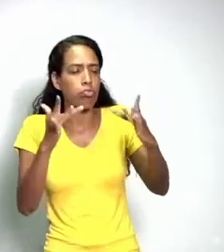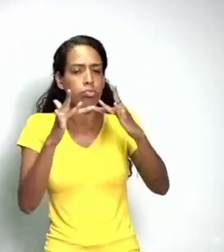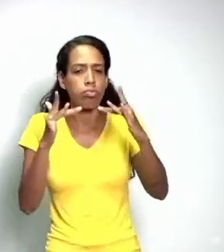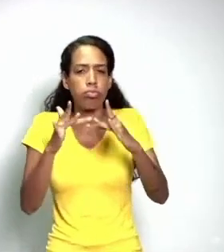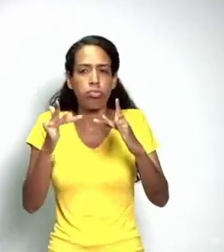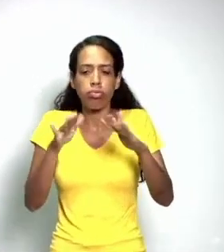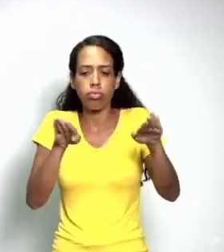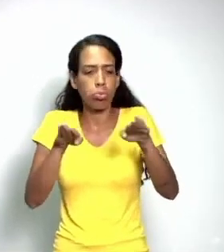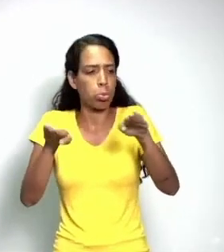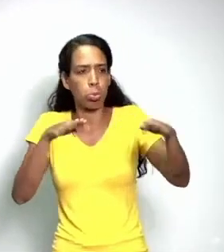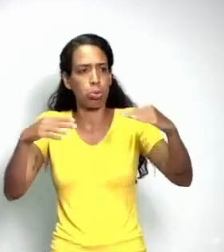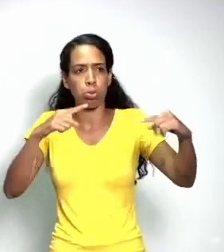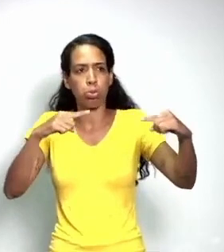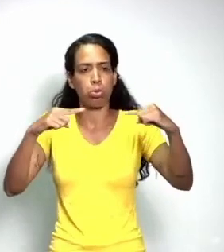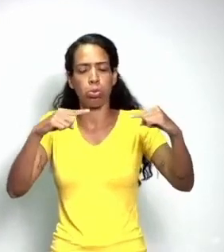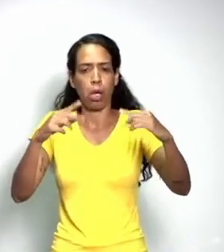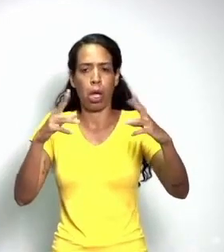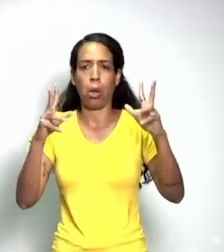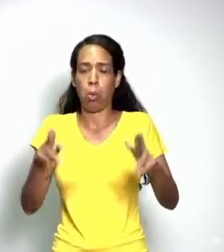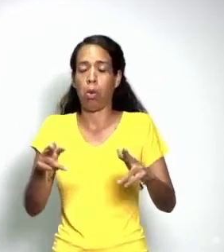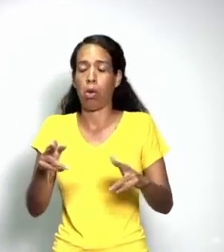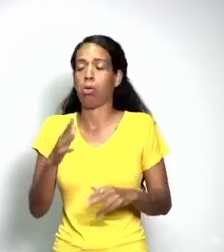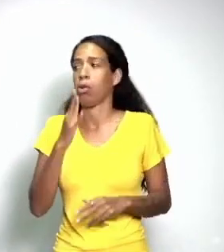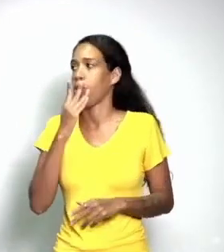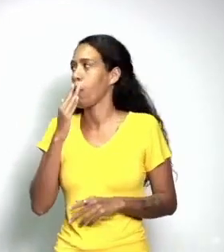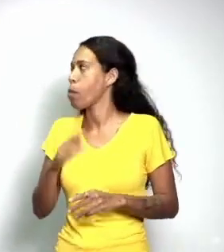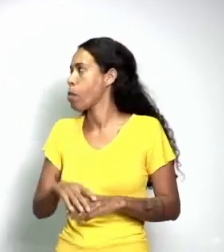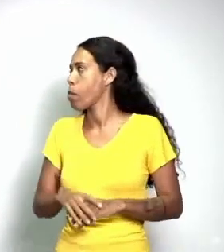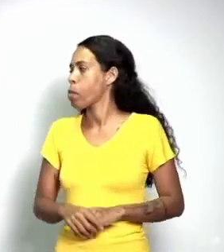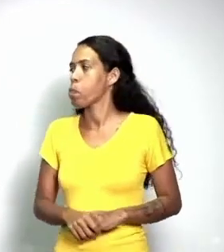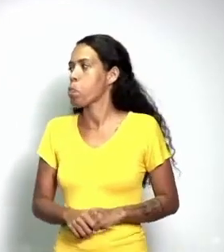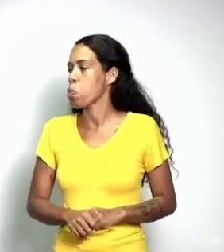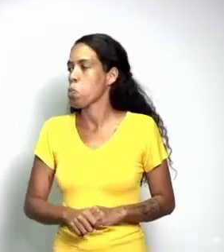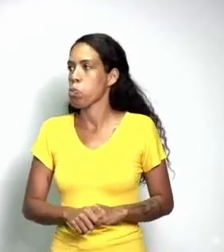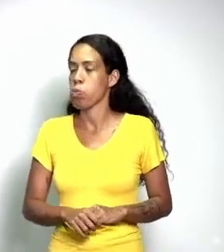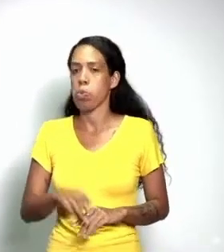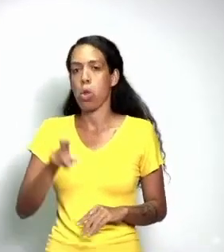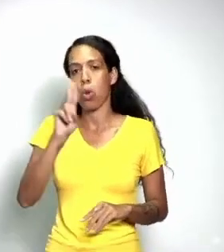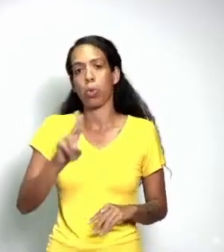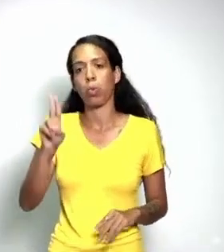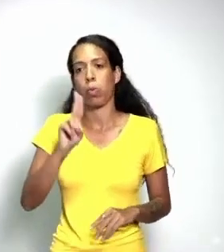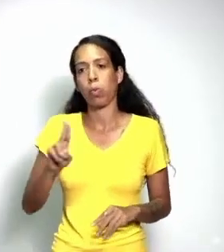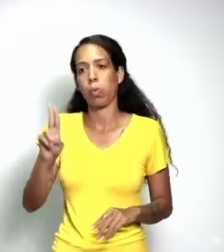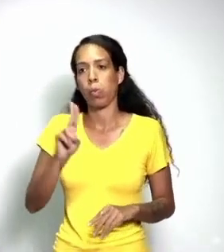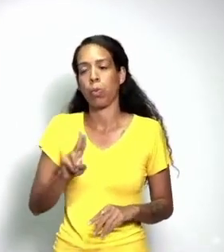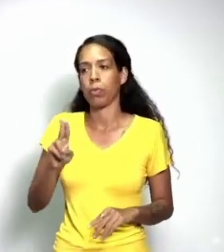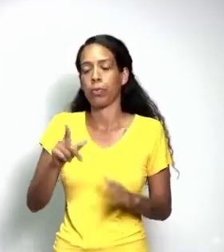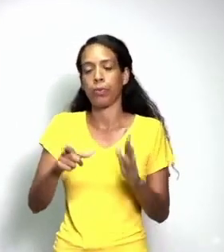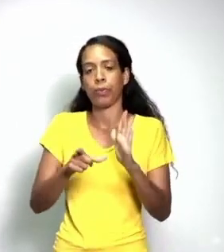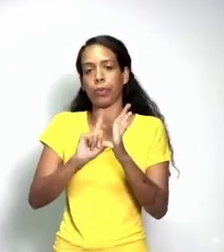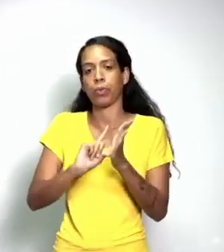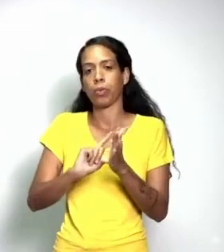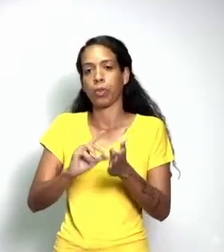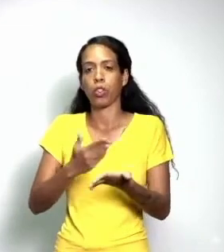cor a partir dessa cartela. E aí, por isso, a gente usa essa cartela antes de começar a filmar